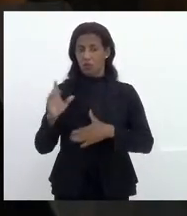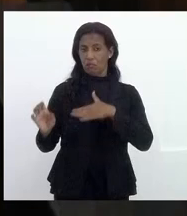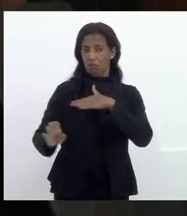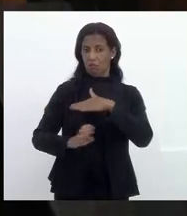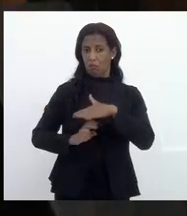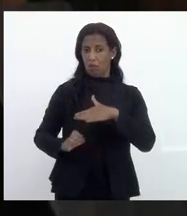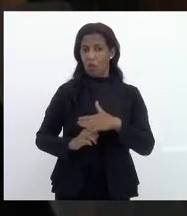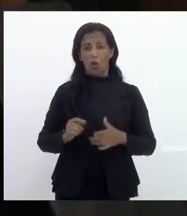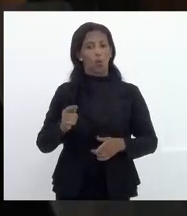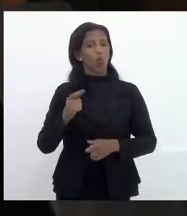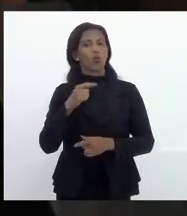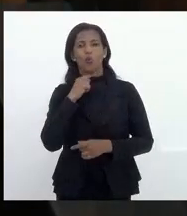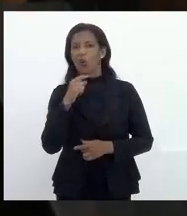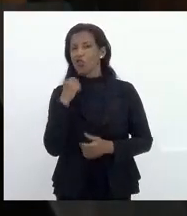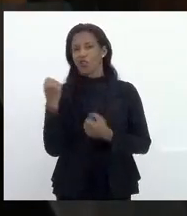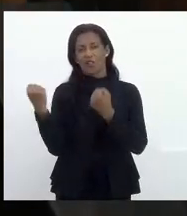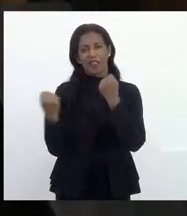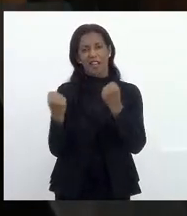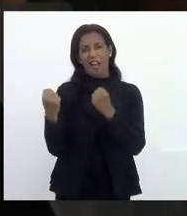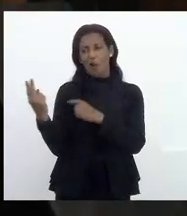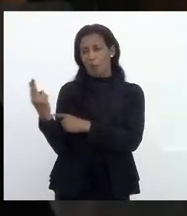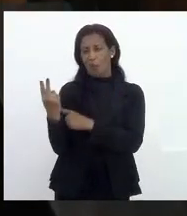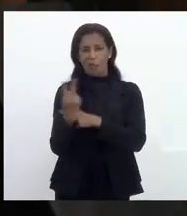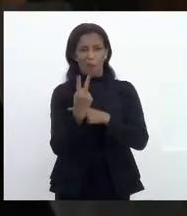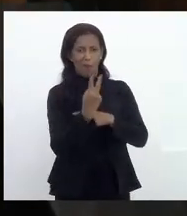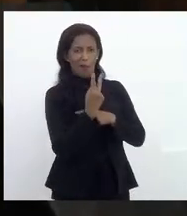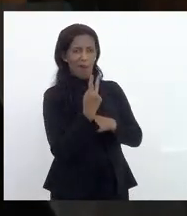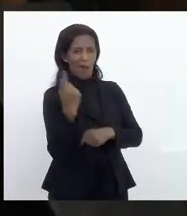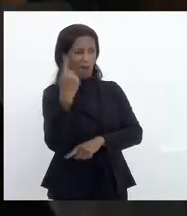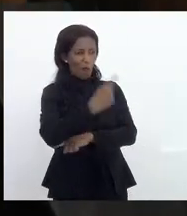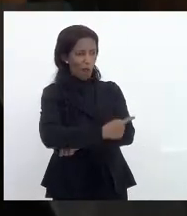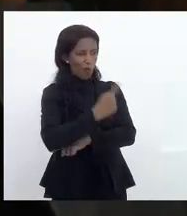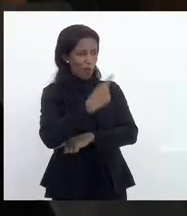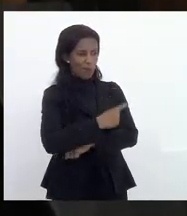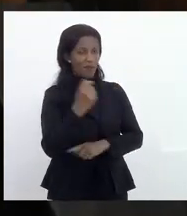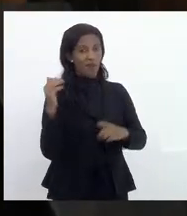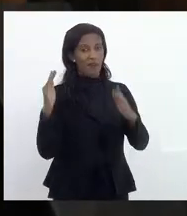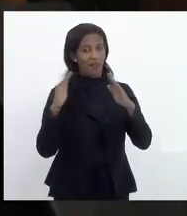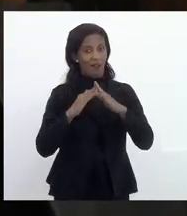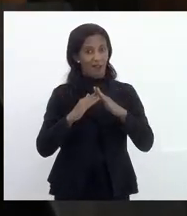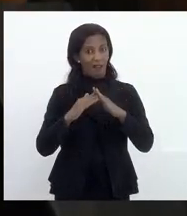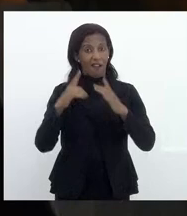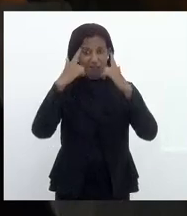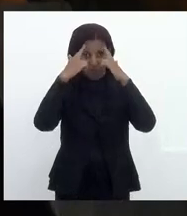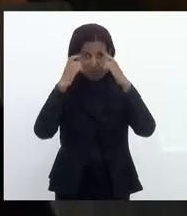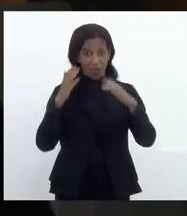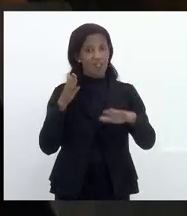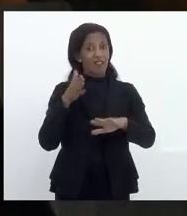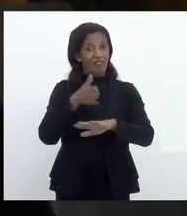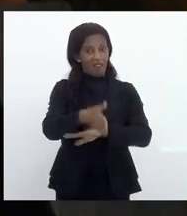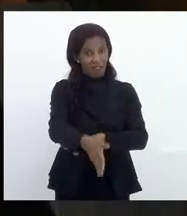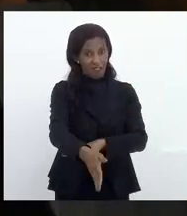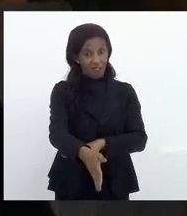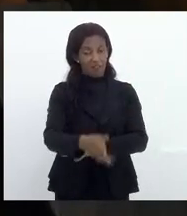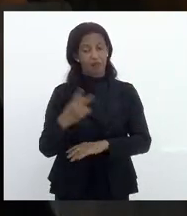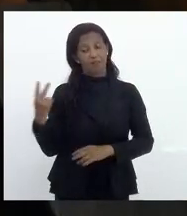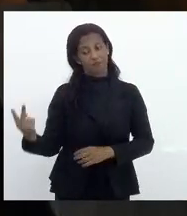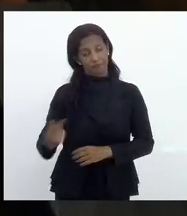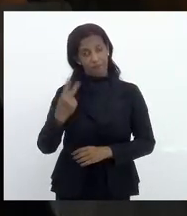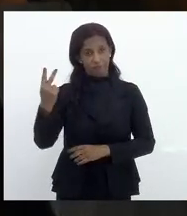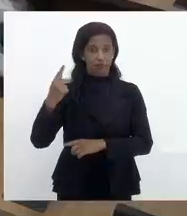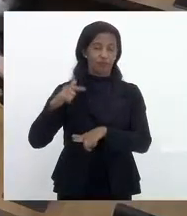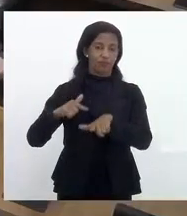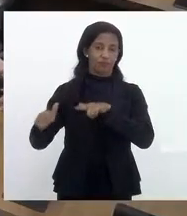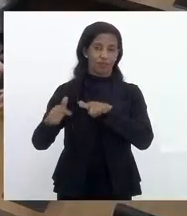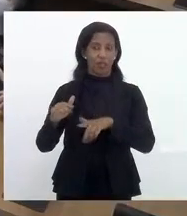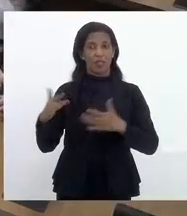empresário não adianta botar carro blindado gostem tira morar em condomínio a violência mora Vamos bater na porta da sua casa então temos que valorizar nosso funcionário